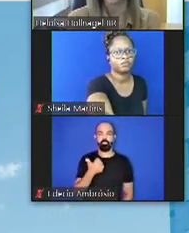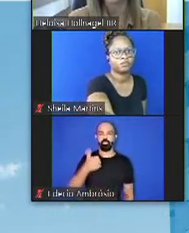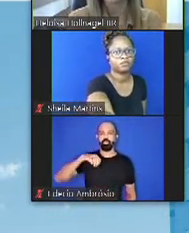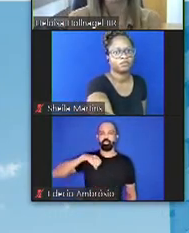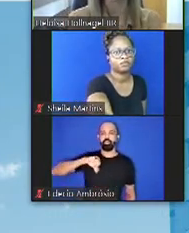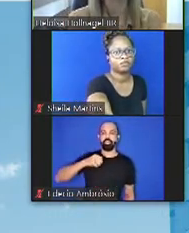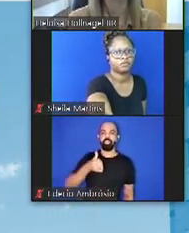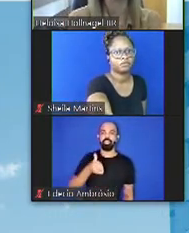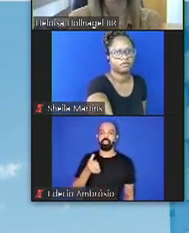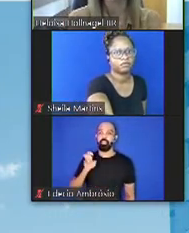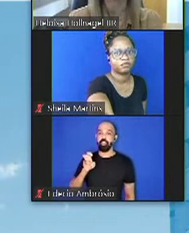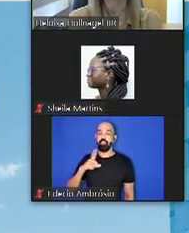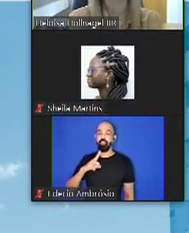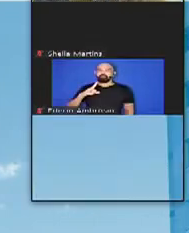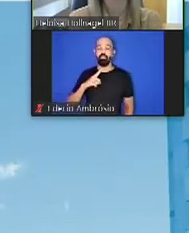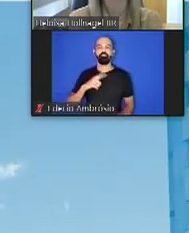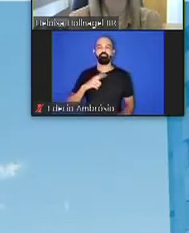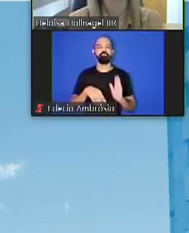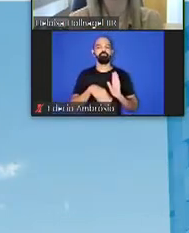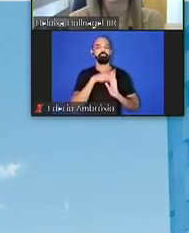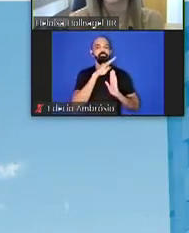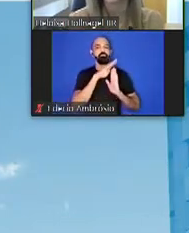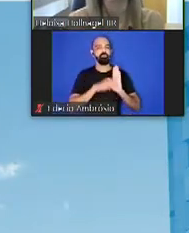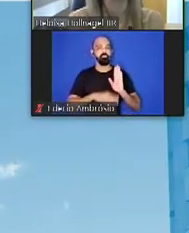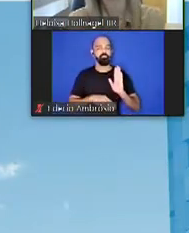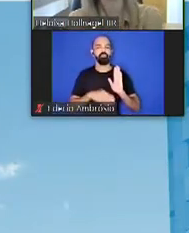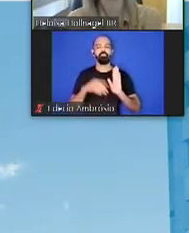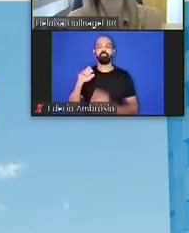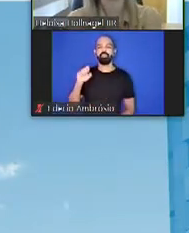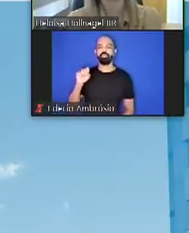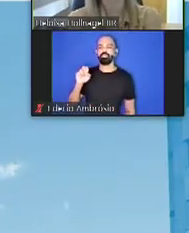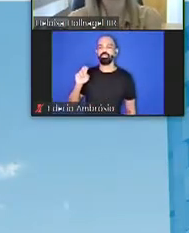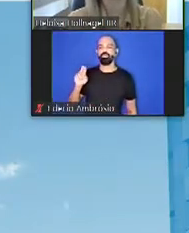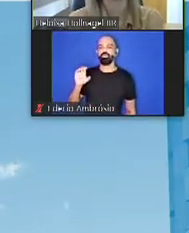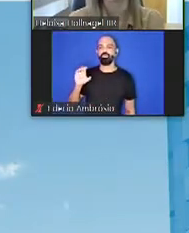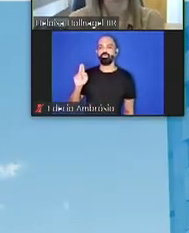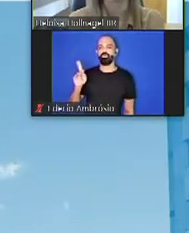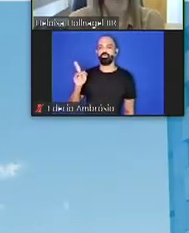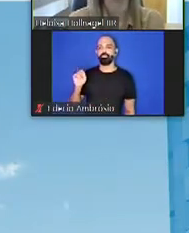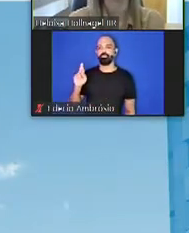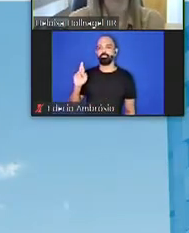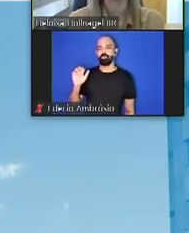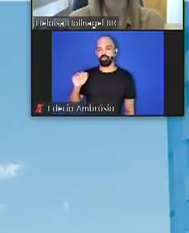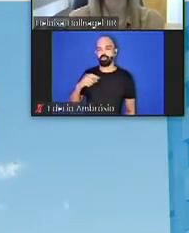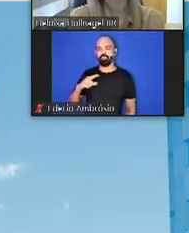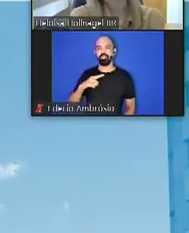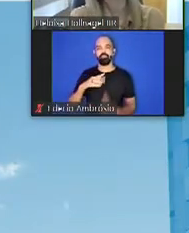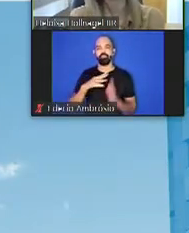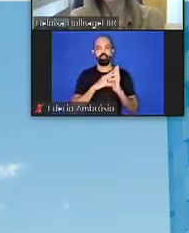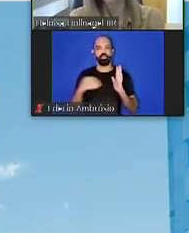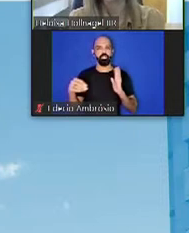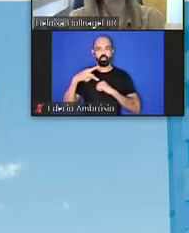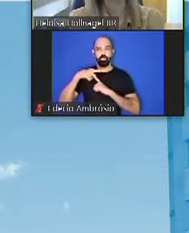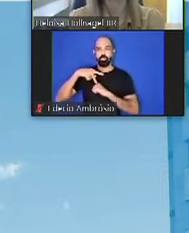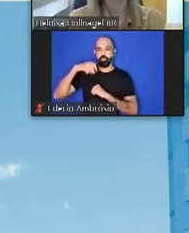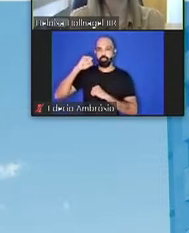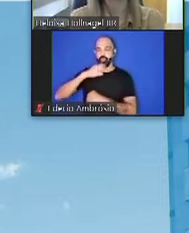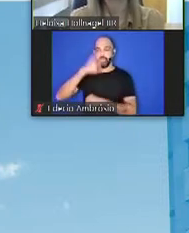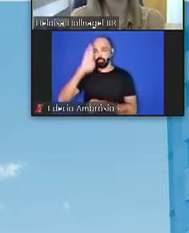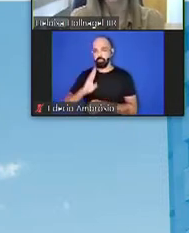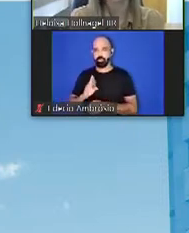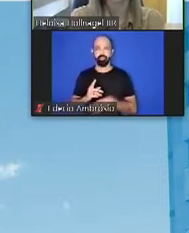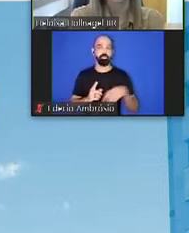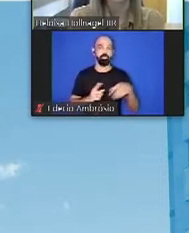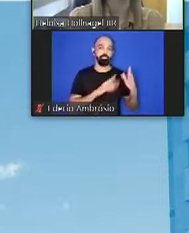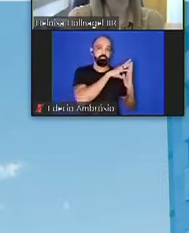tem o parecer Sucupira, que usa como modelo para o desenvolvimento da pós-graduação brasileira, tanto a Alemanha como